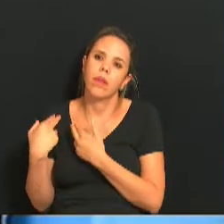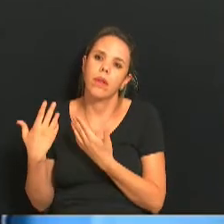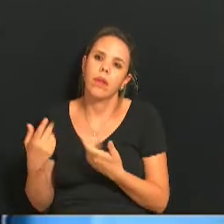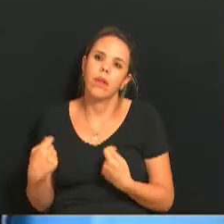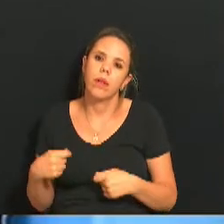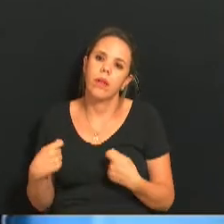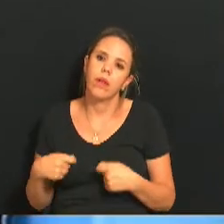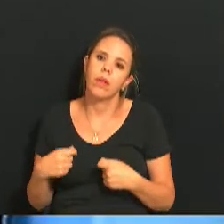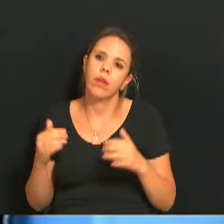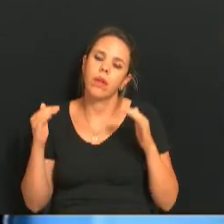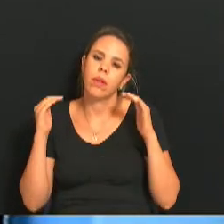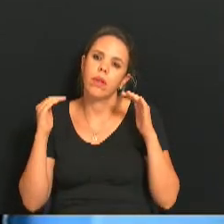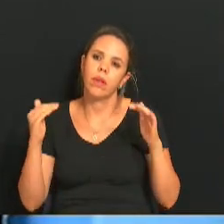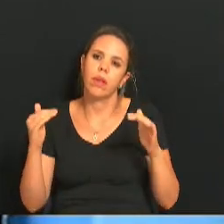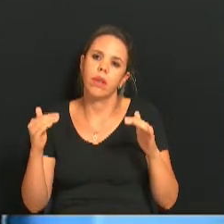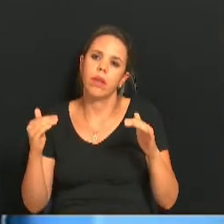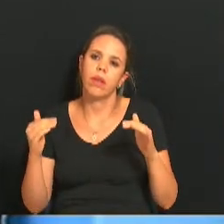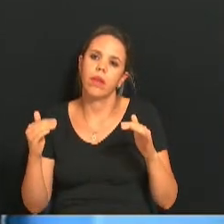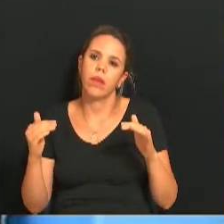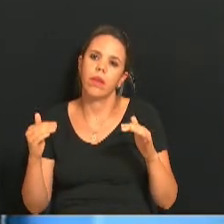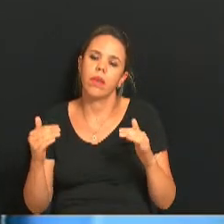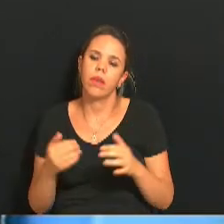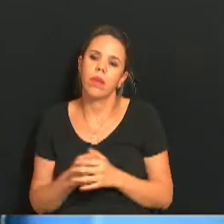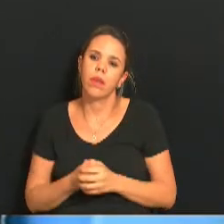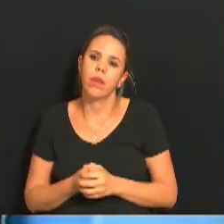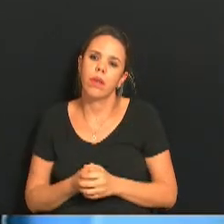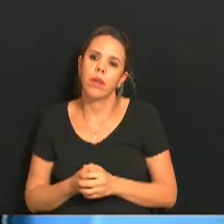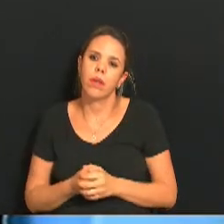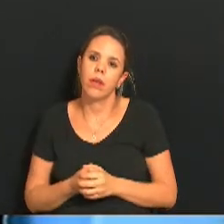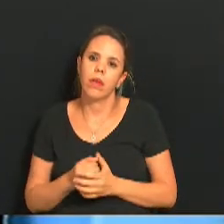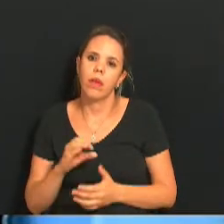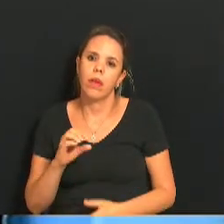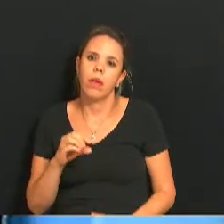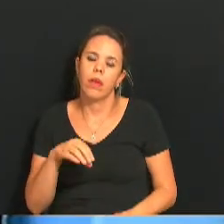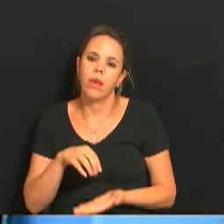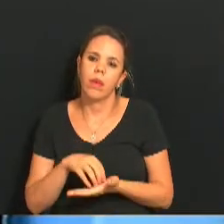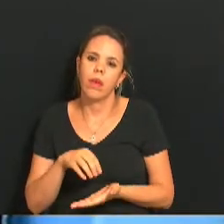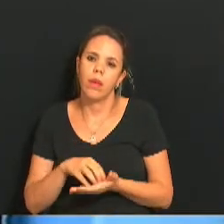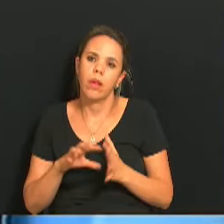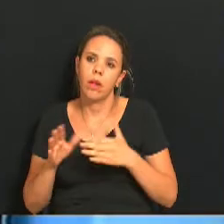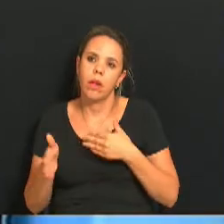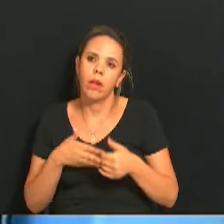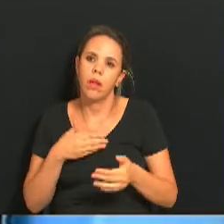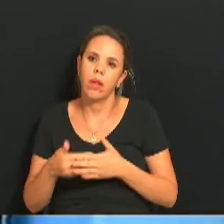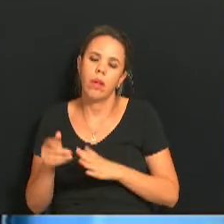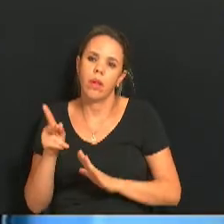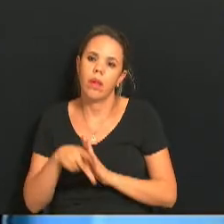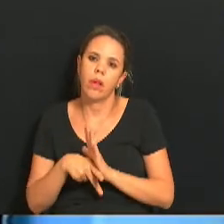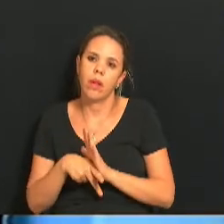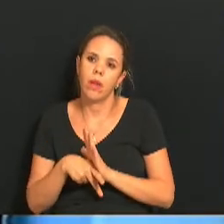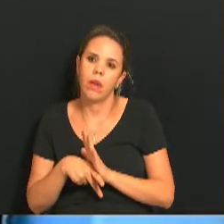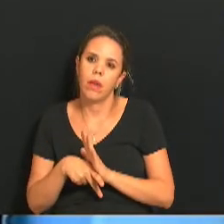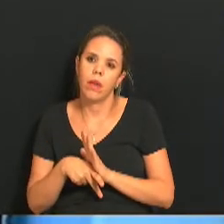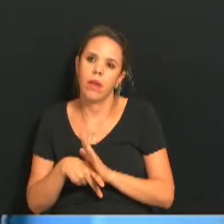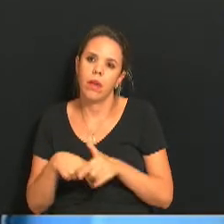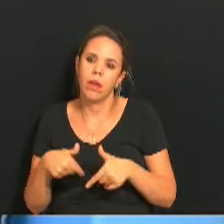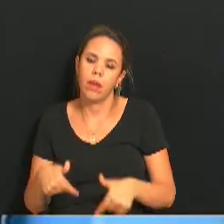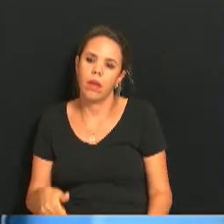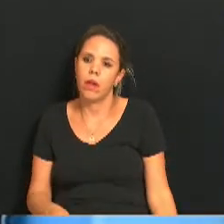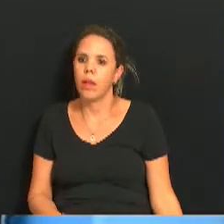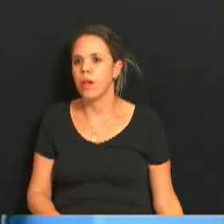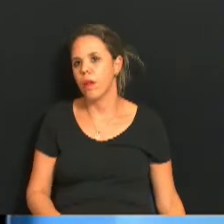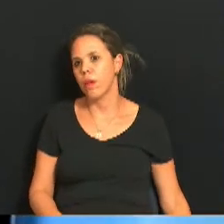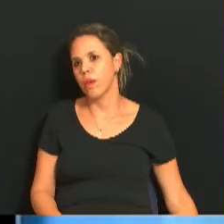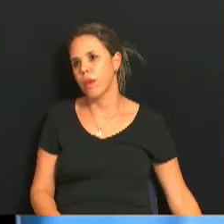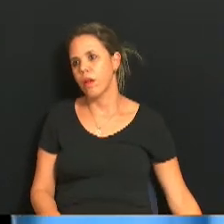submeter à apreciação do egrégio colegiado como faço todo e qualquer projeto de intervenção na